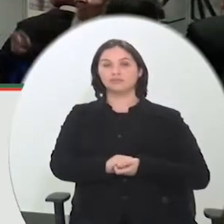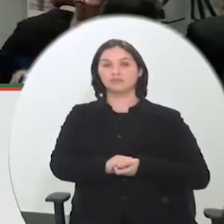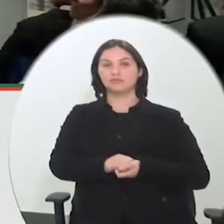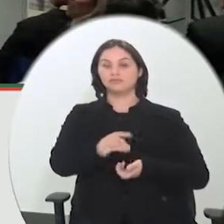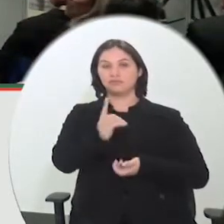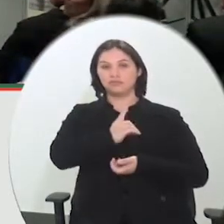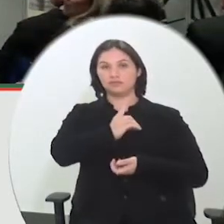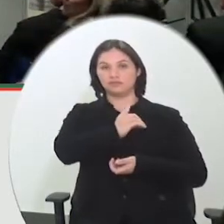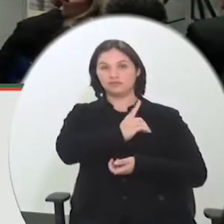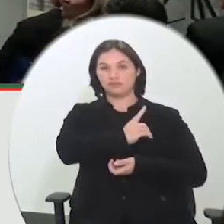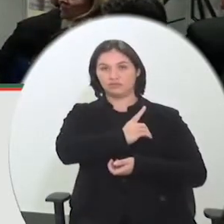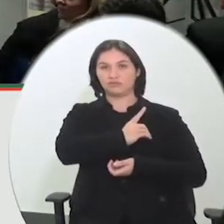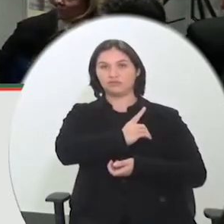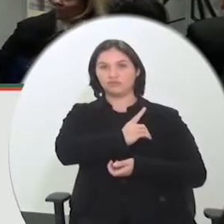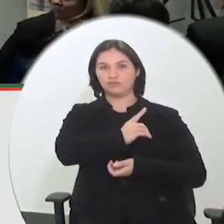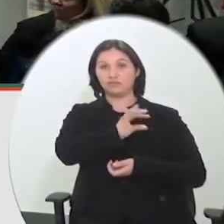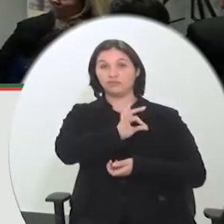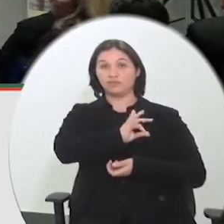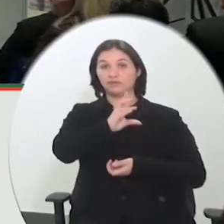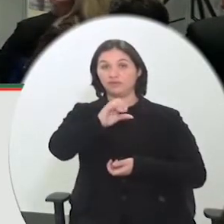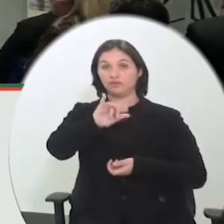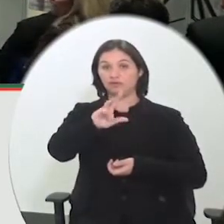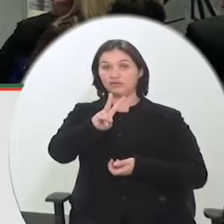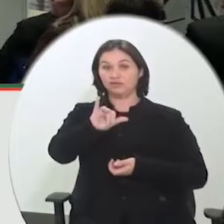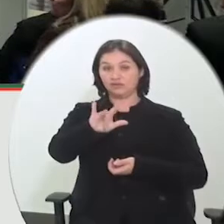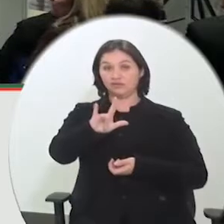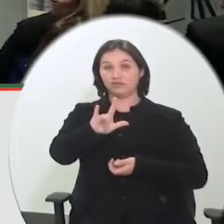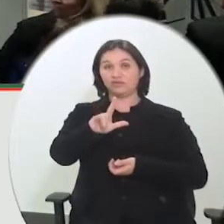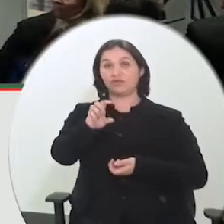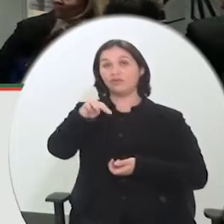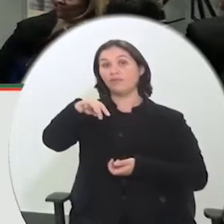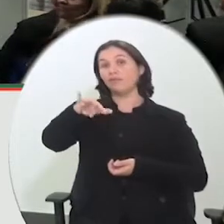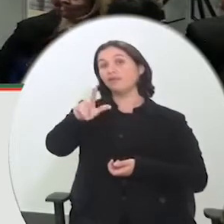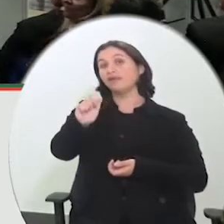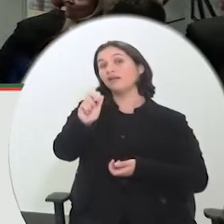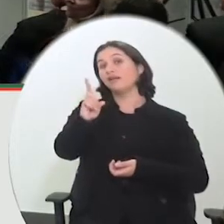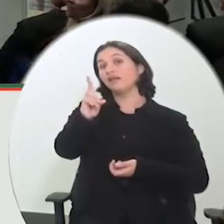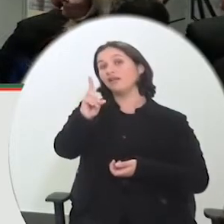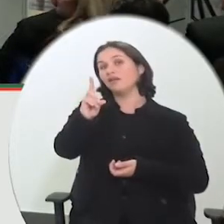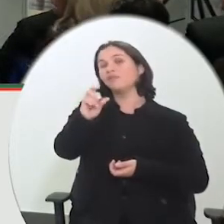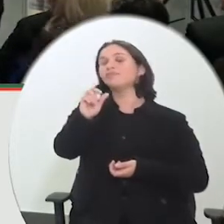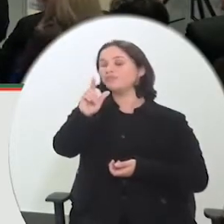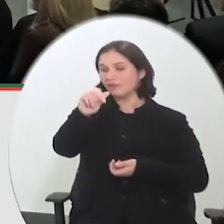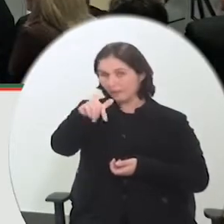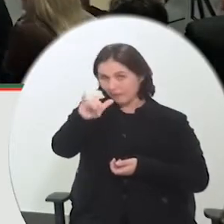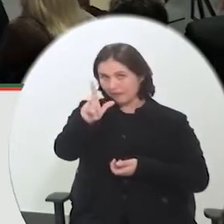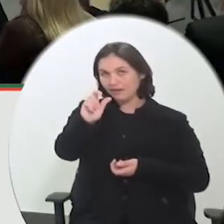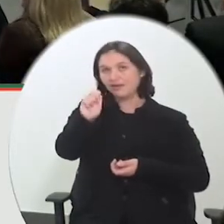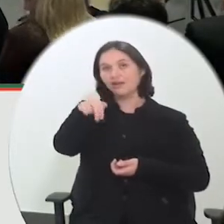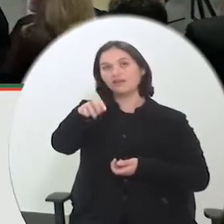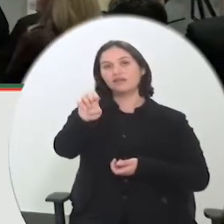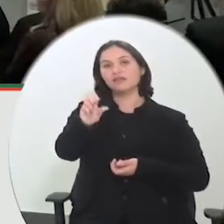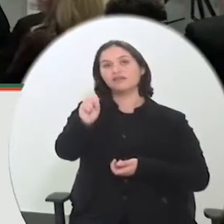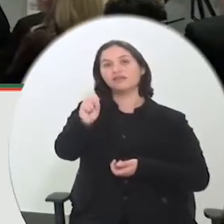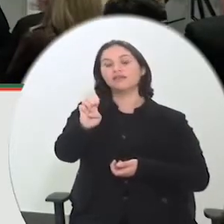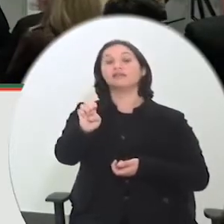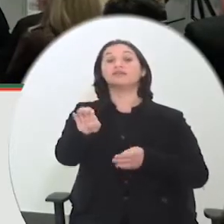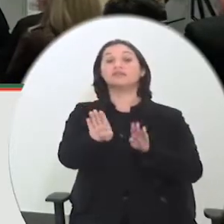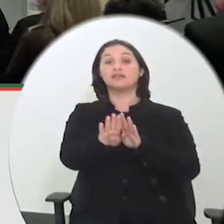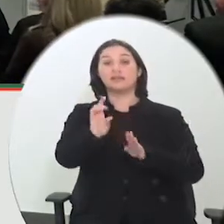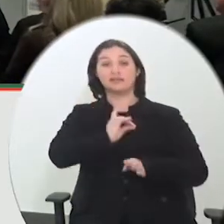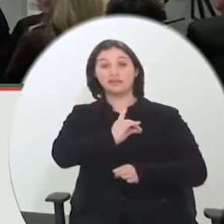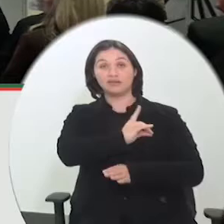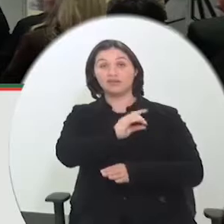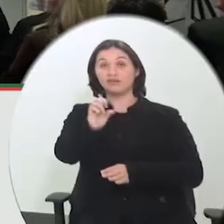Delegado de Polícia Civil, André Borges Milanese, da DIC de Criciúma. Delegado do SAER, Djalma Alcântara.